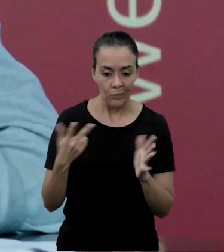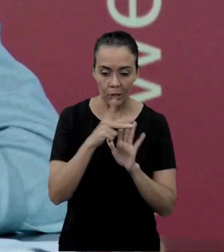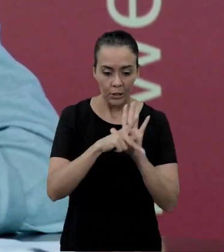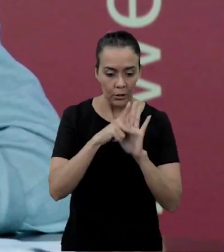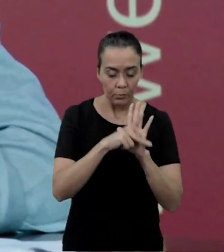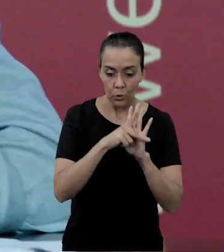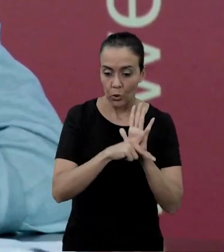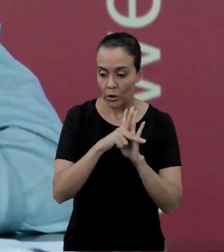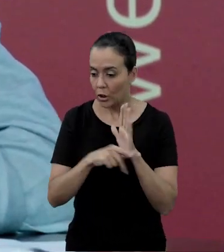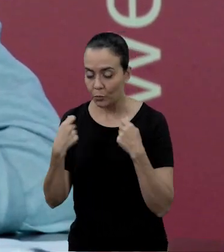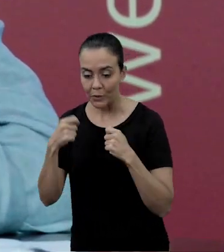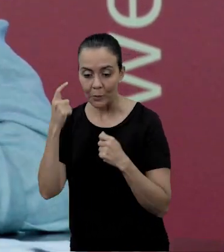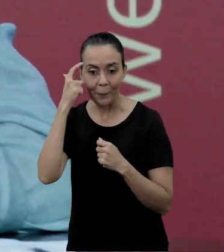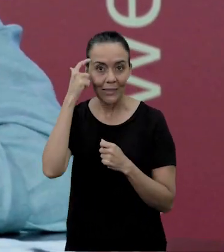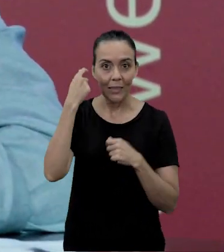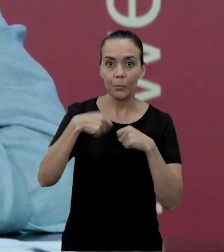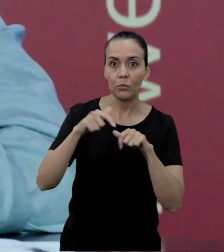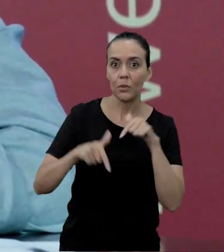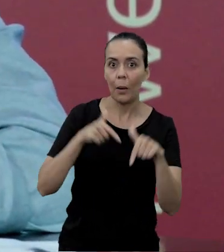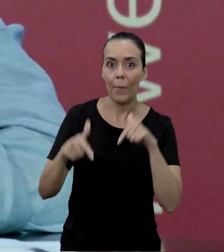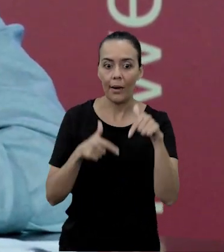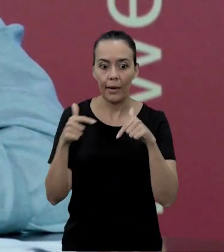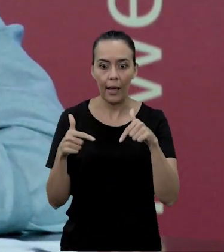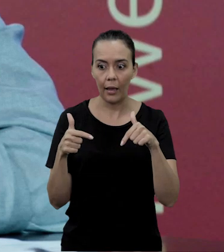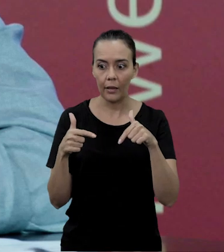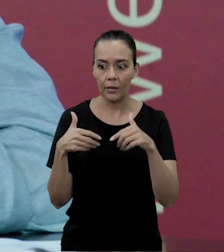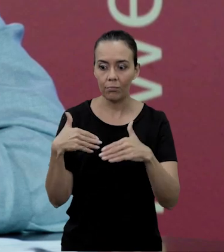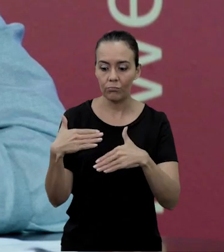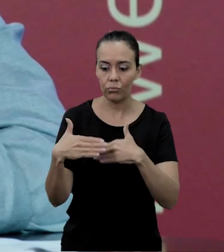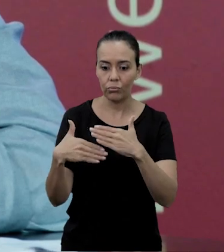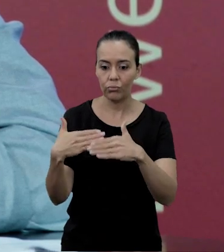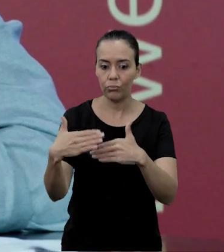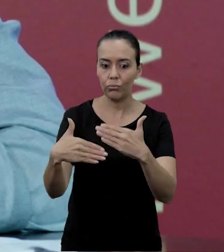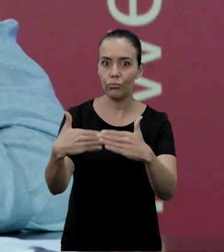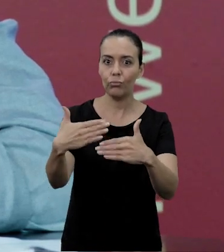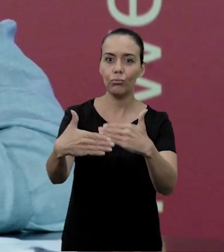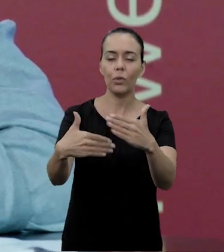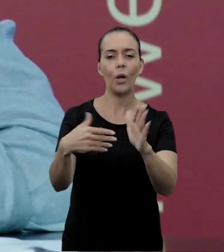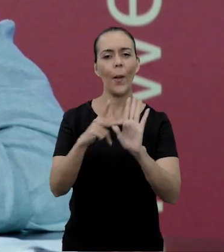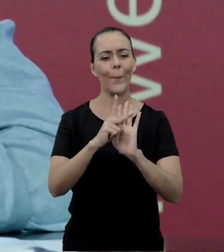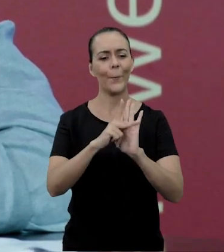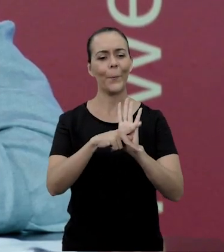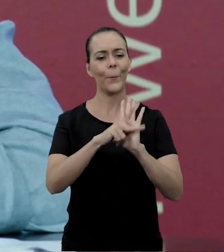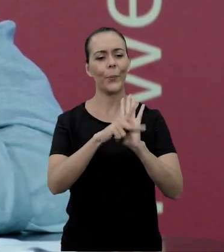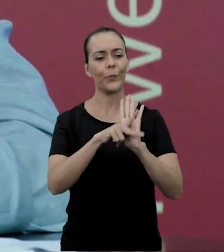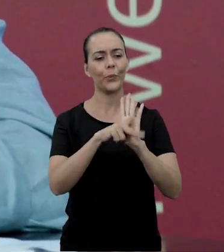escolhi, cai a ficha de que